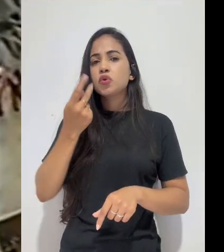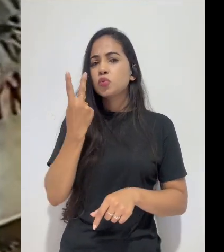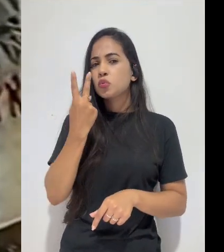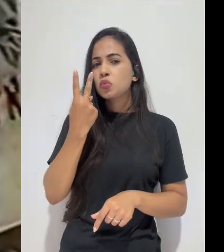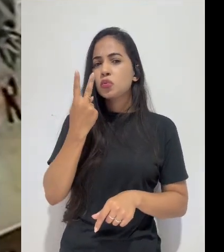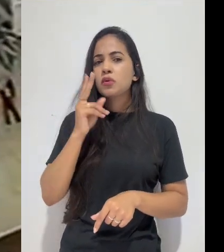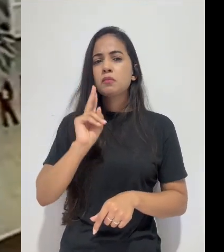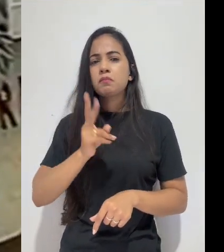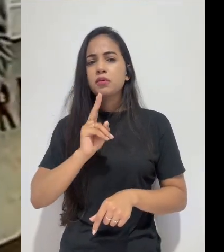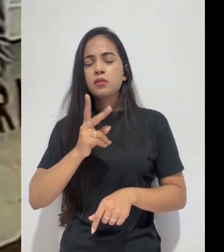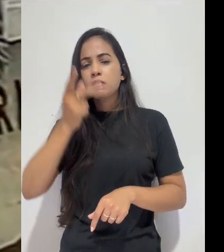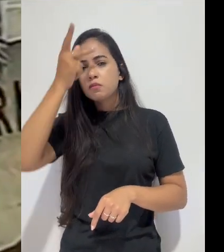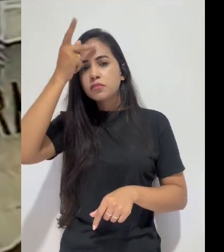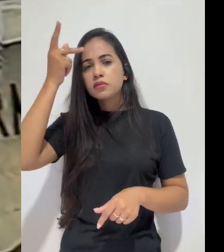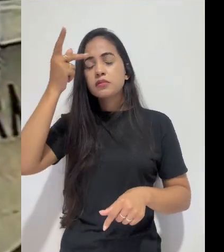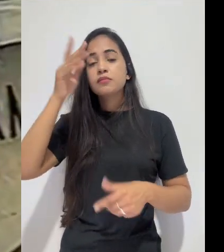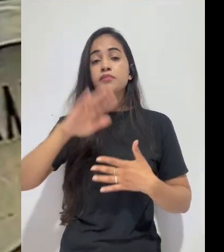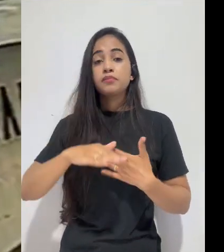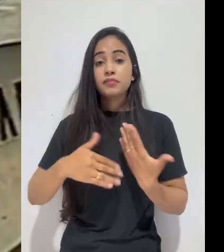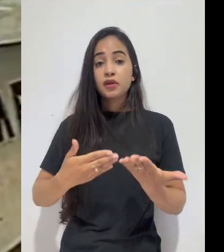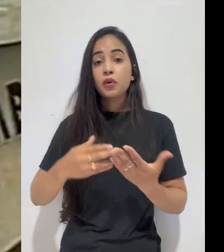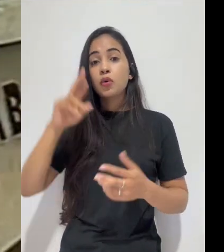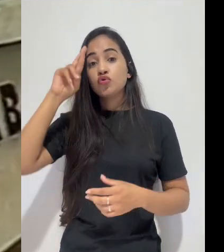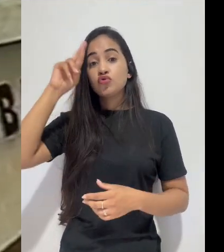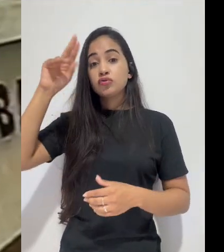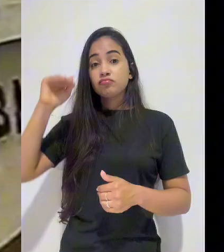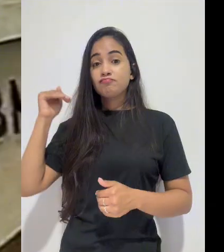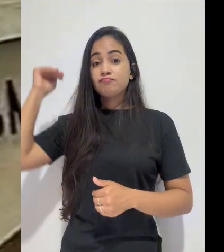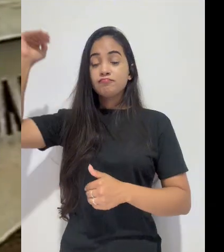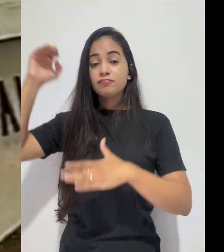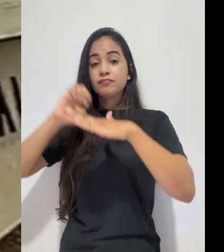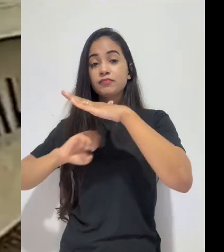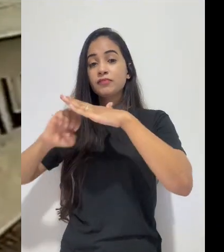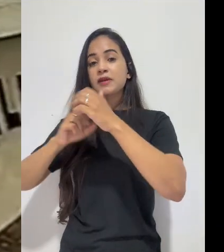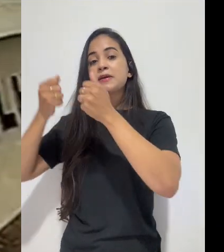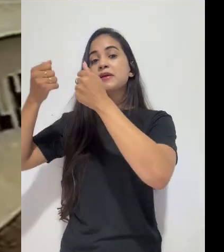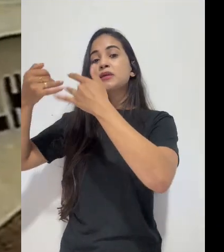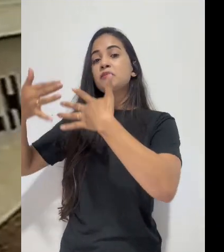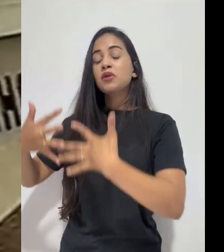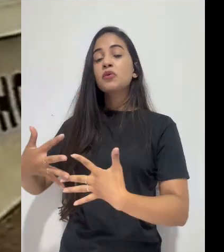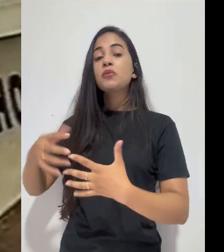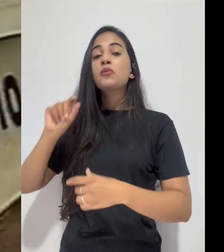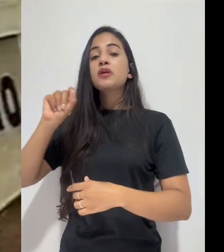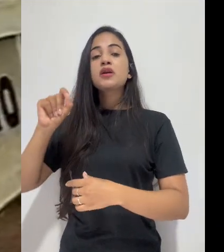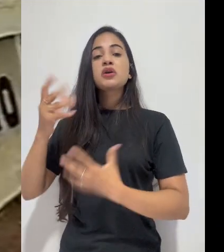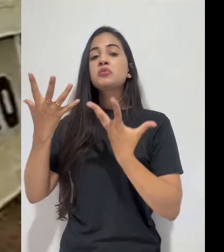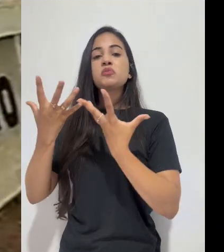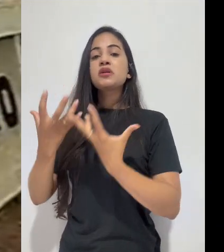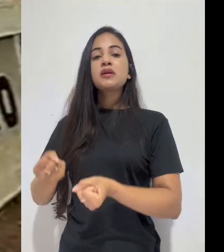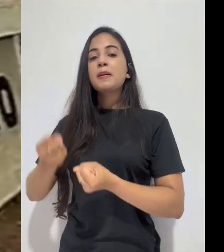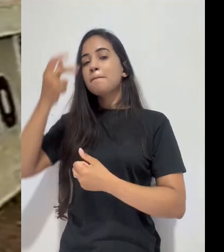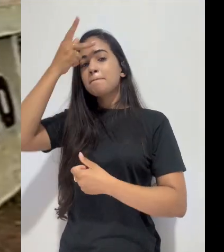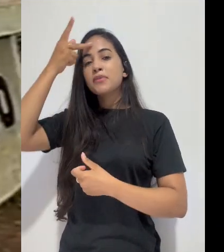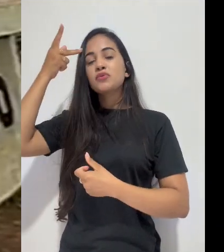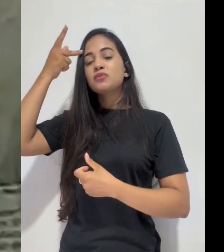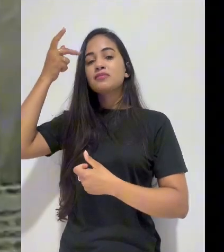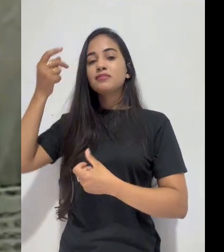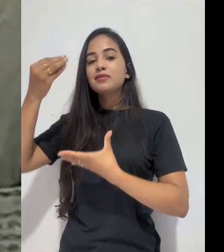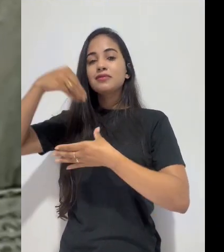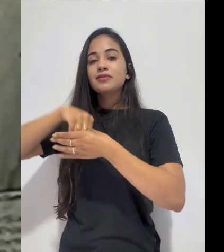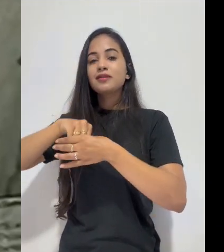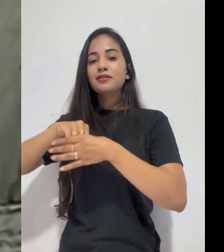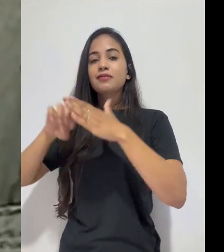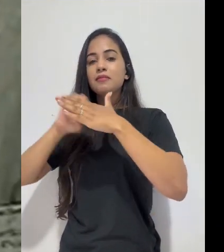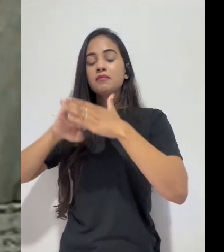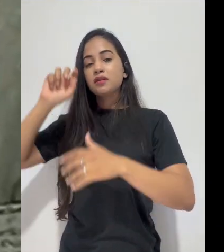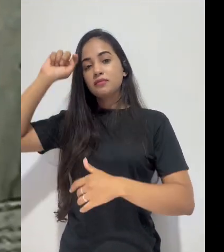O chefe imediato dele explicou que era para branquear o departamento. Aí ele recorreu à Justiça do Trabalho.